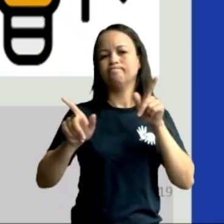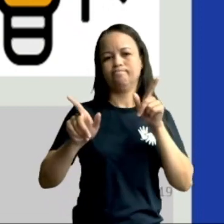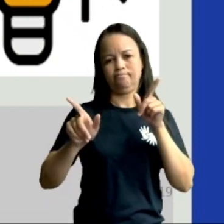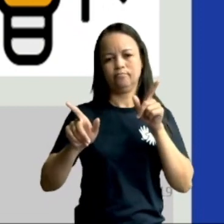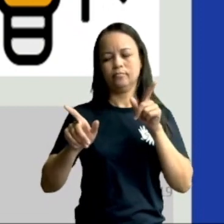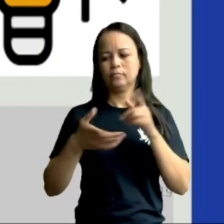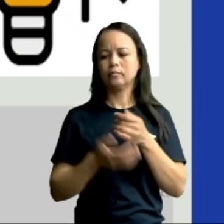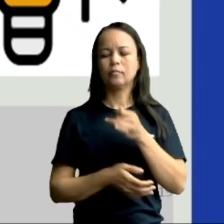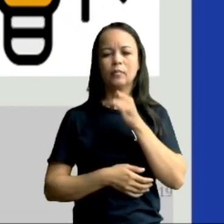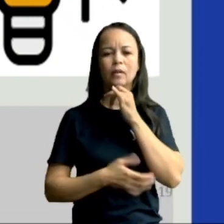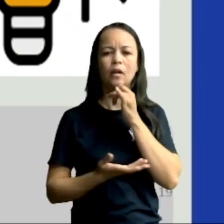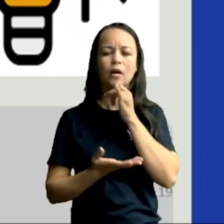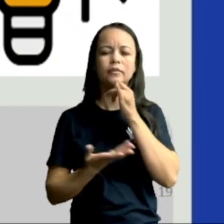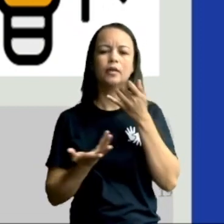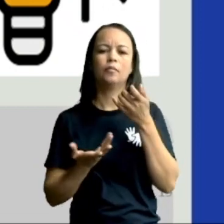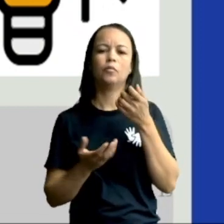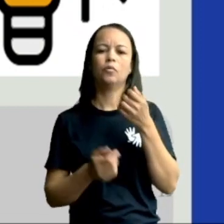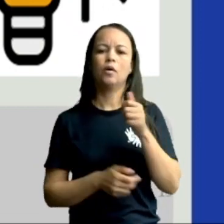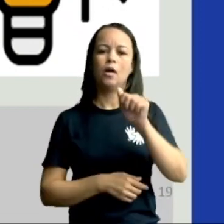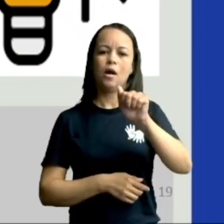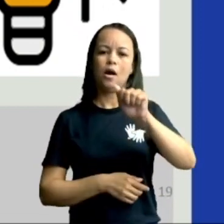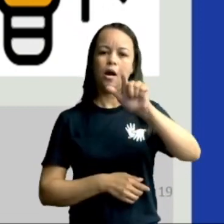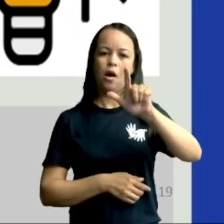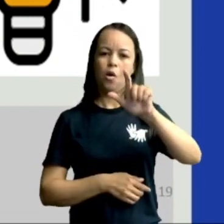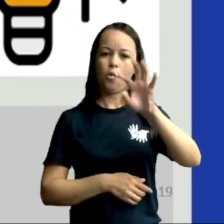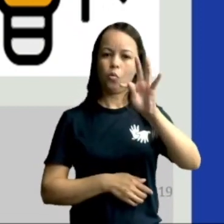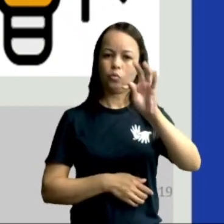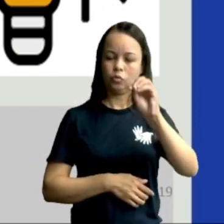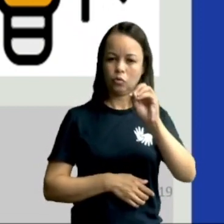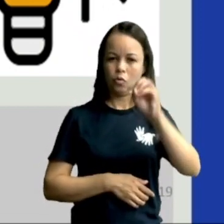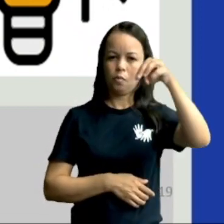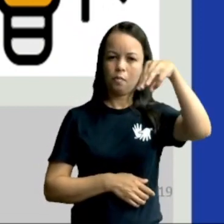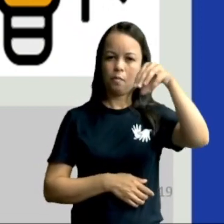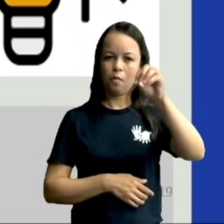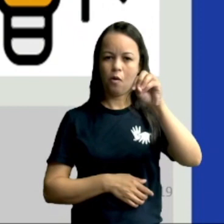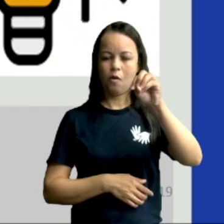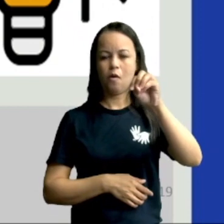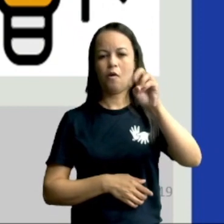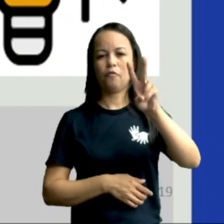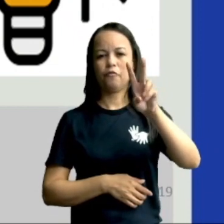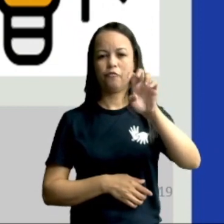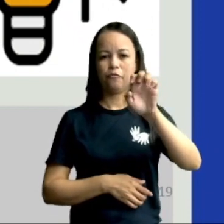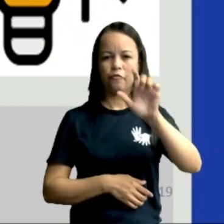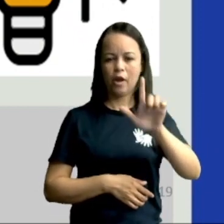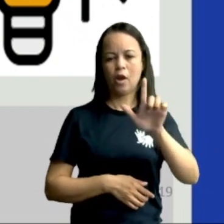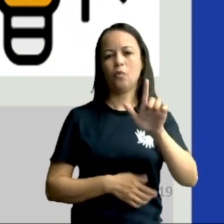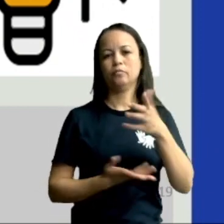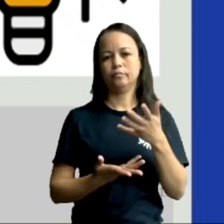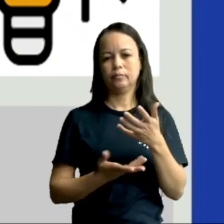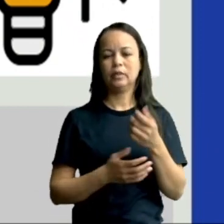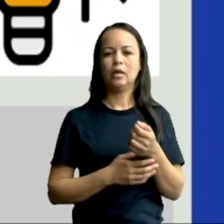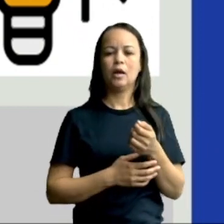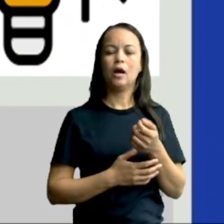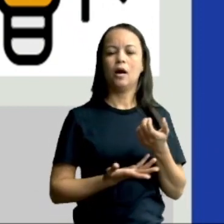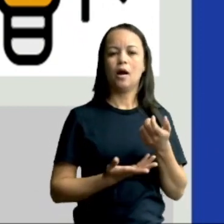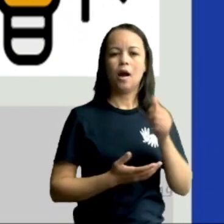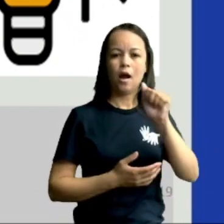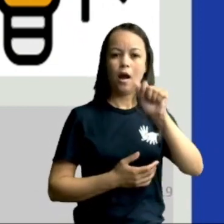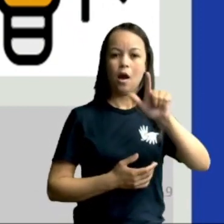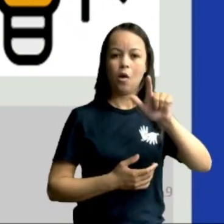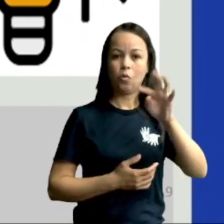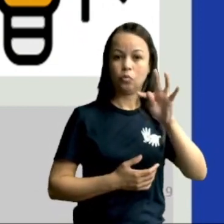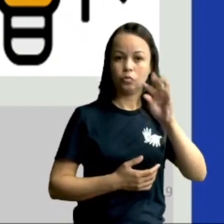aqui, automóvel. Auto, do grego, né? E móvel, do latim. Se